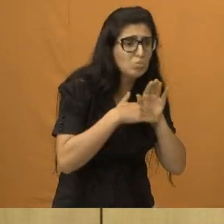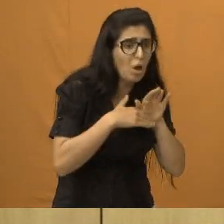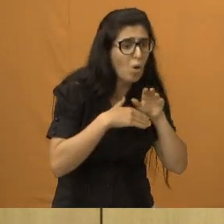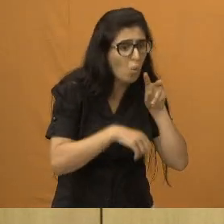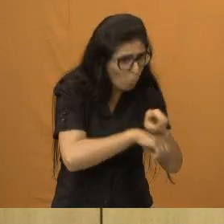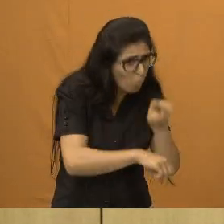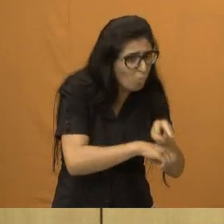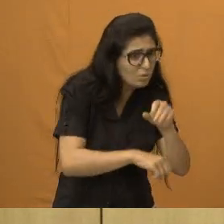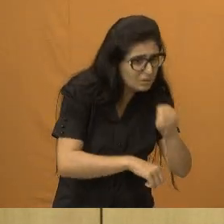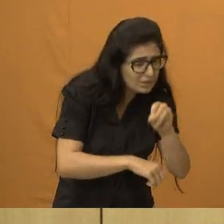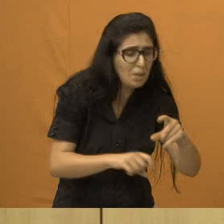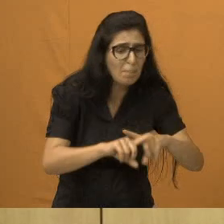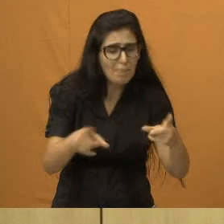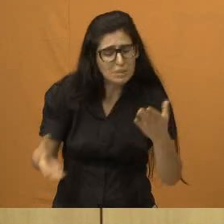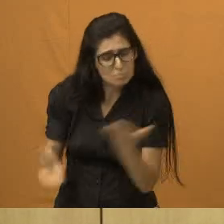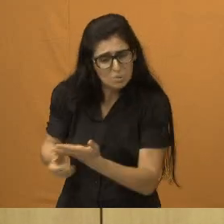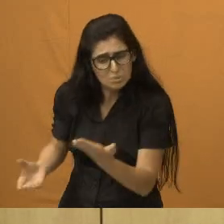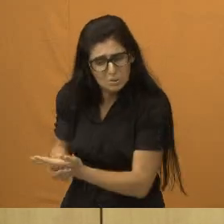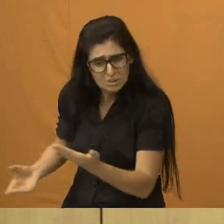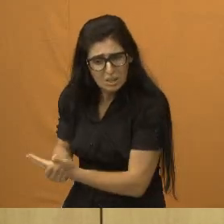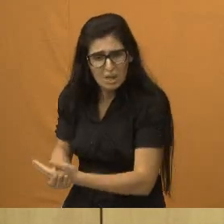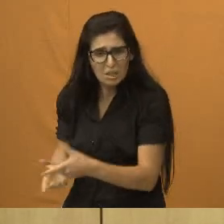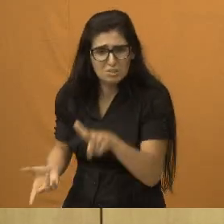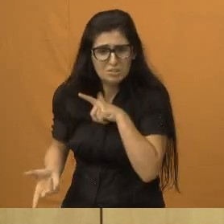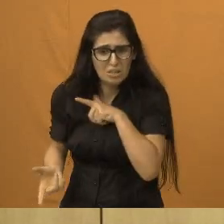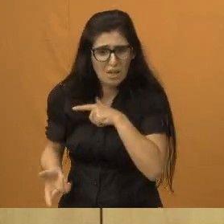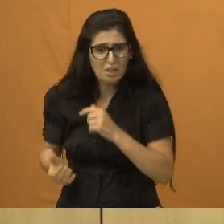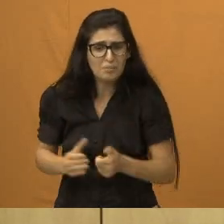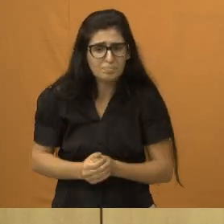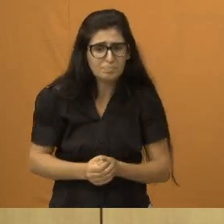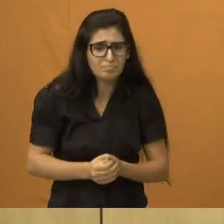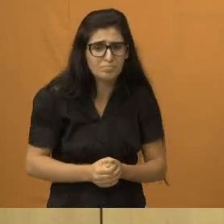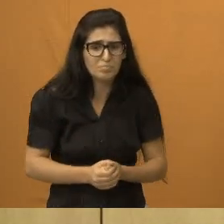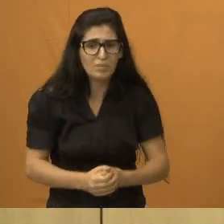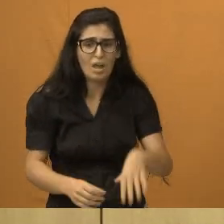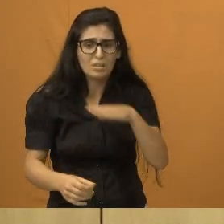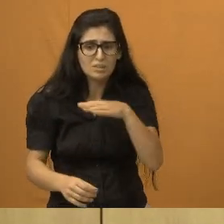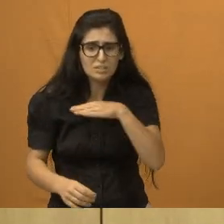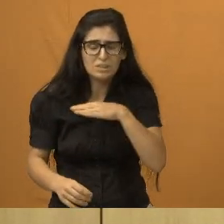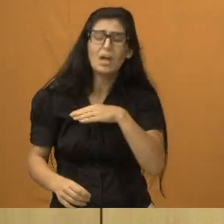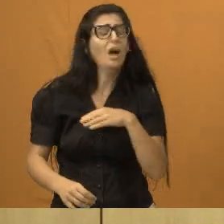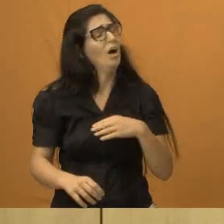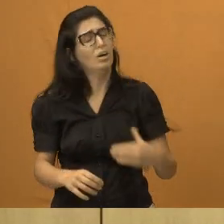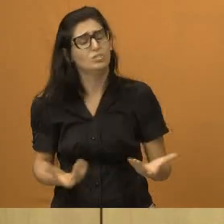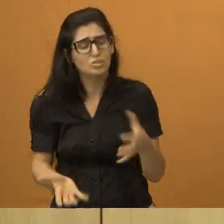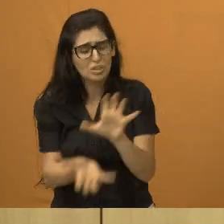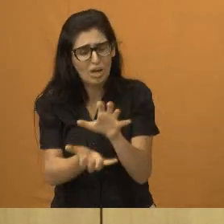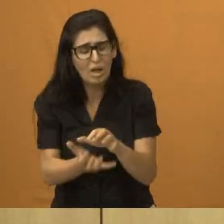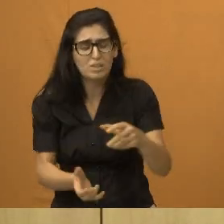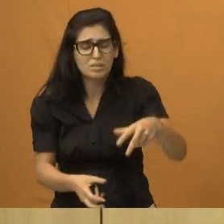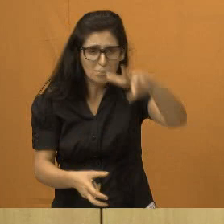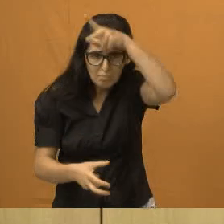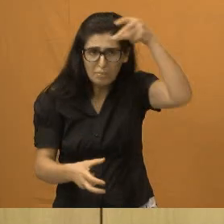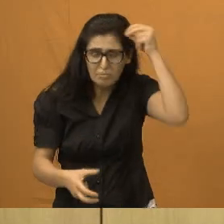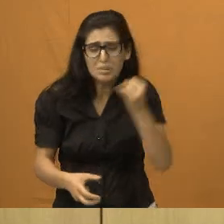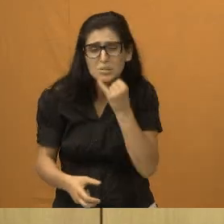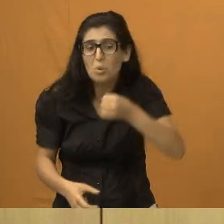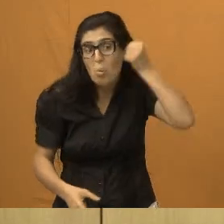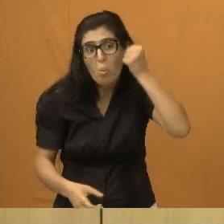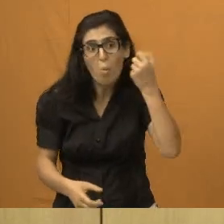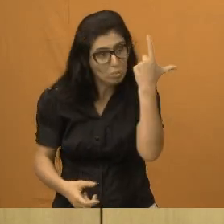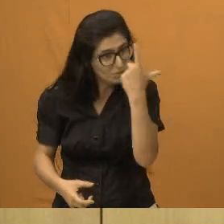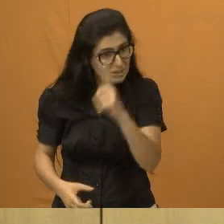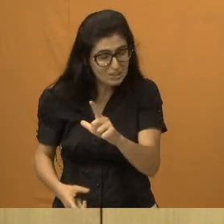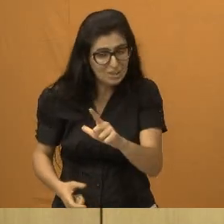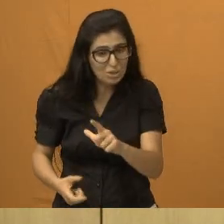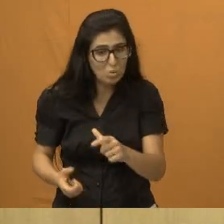a gente vendo que foi positivo a arrecadação do município, que o prefeito conseguiu fazer uma